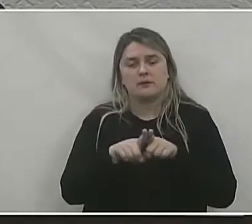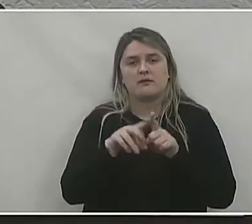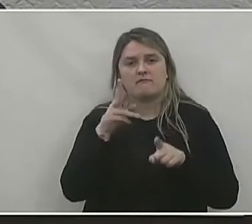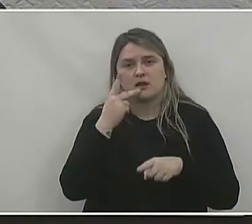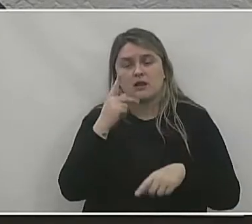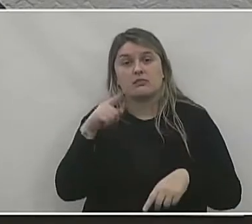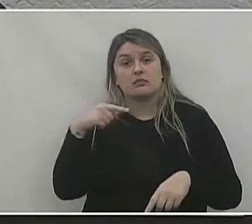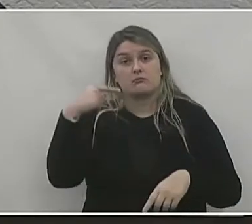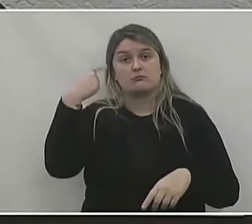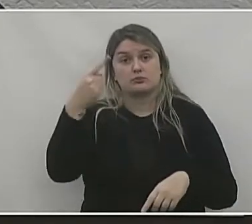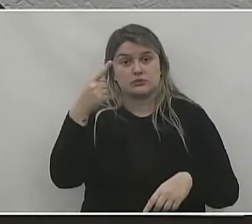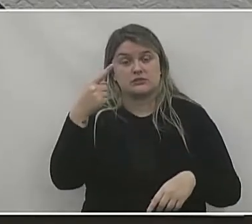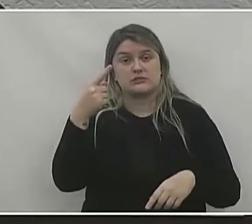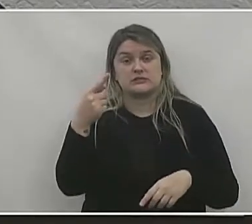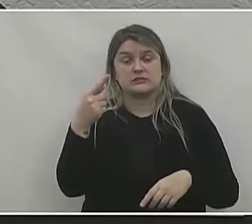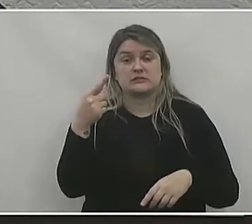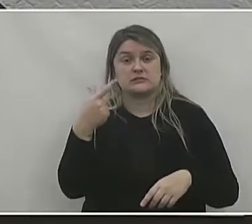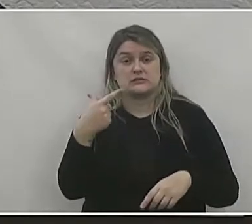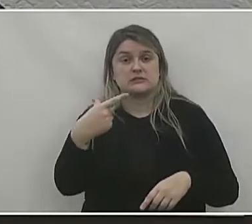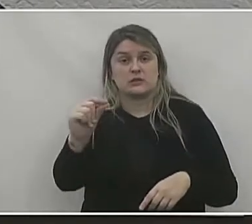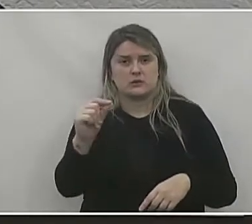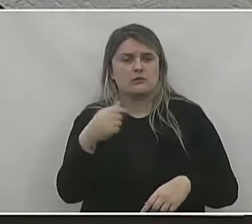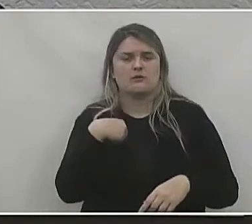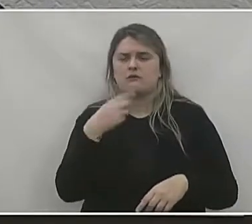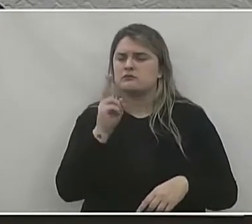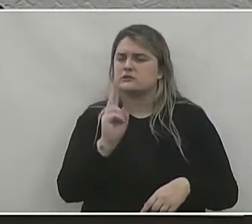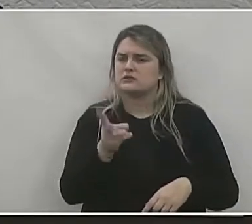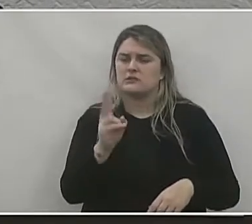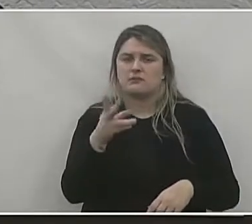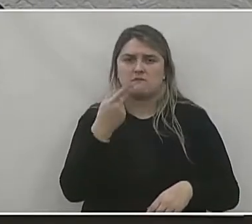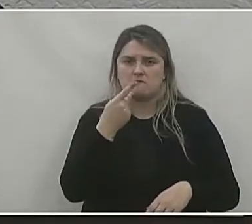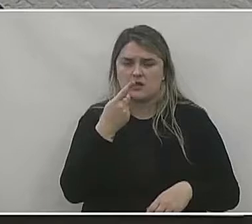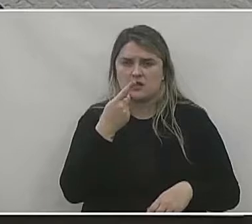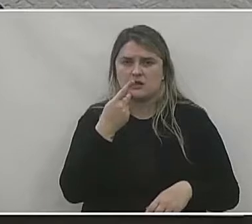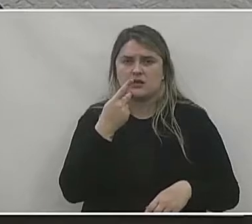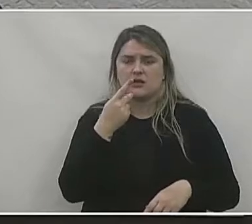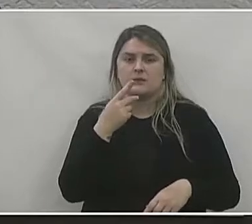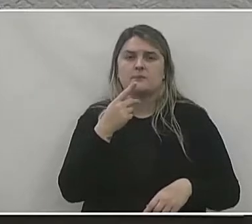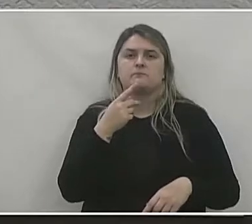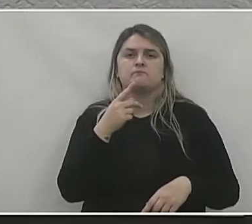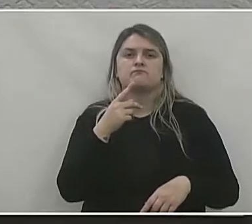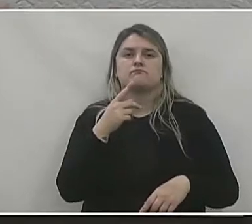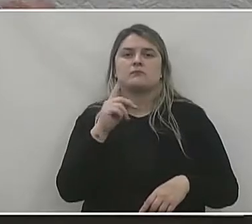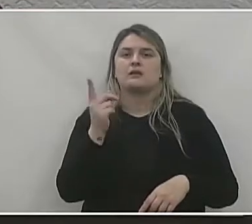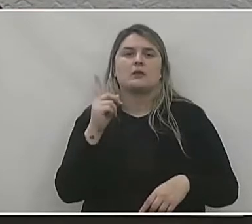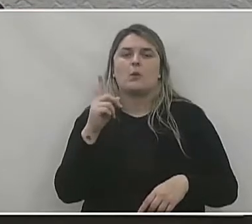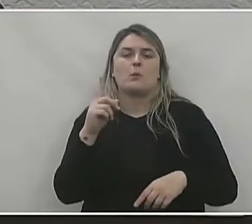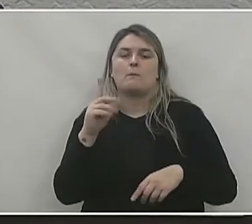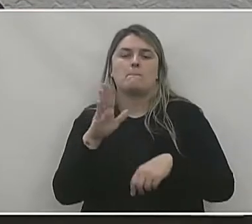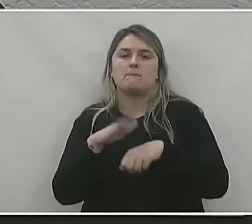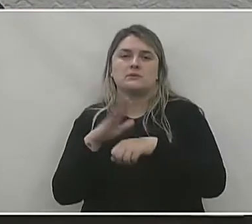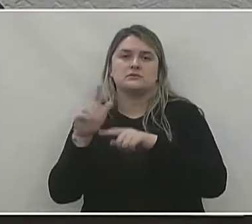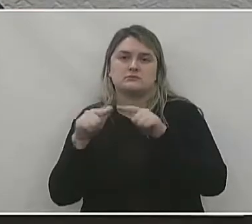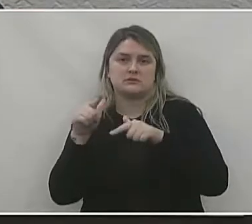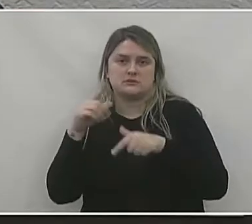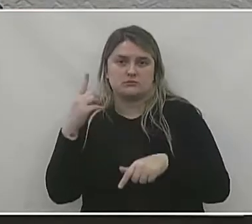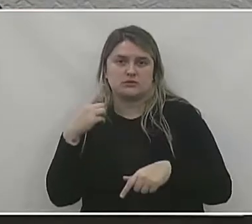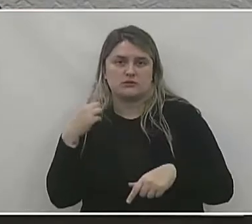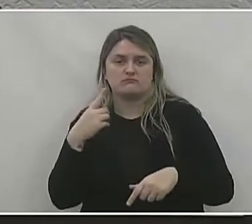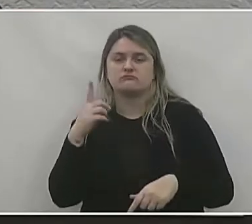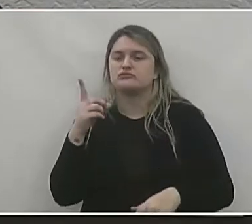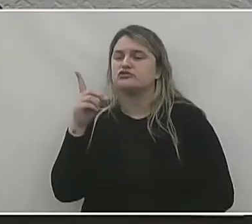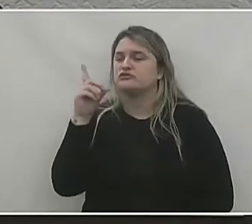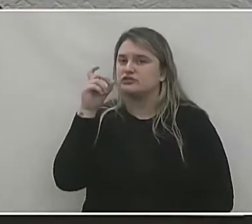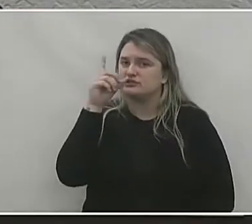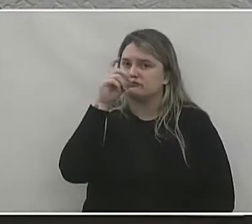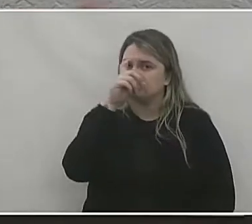que o senhor saiu, isso eu falo para todas as pessoas, quando o senhor não estava mais como deputado,